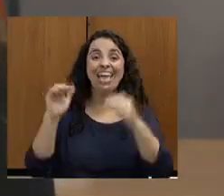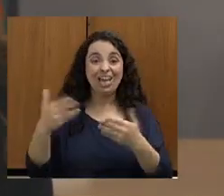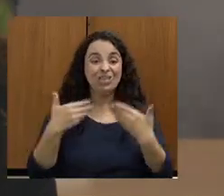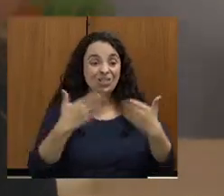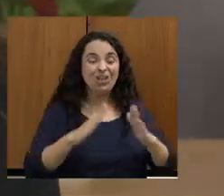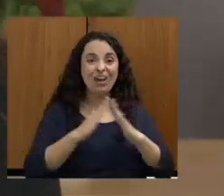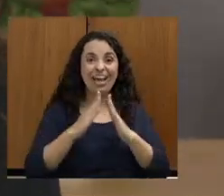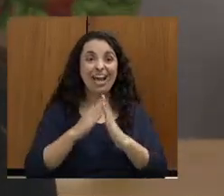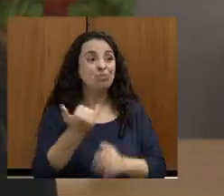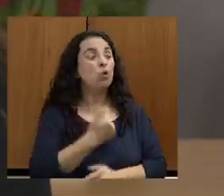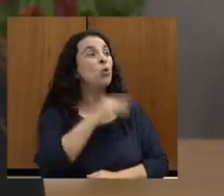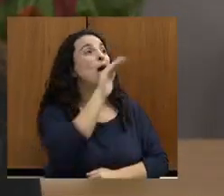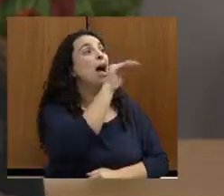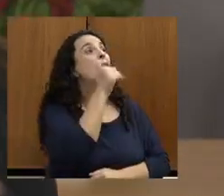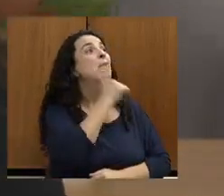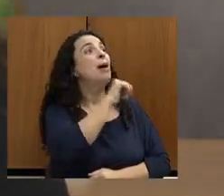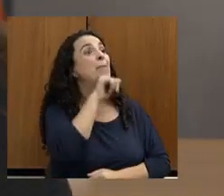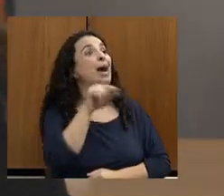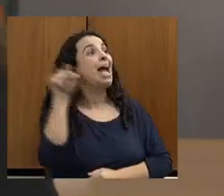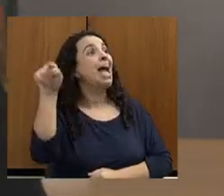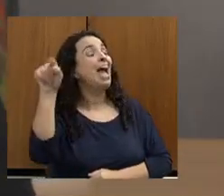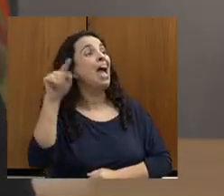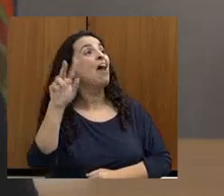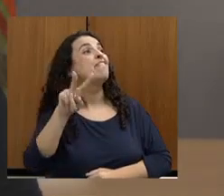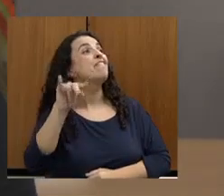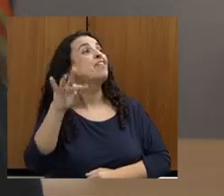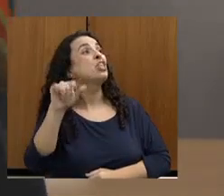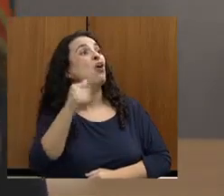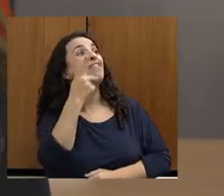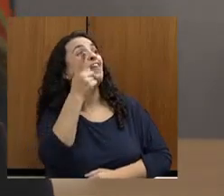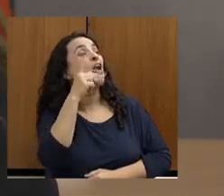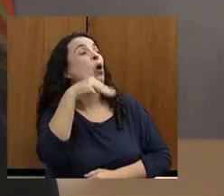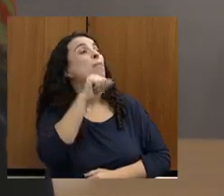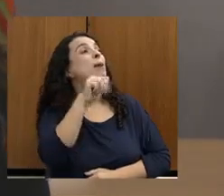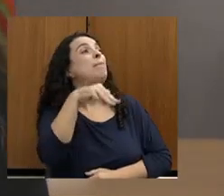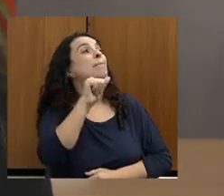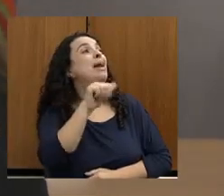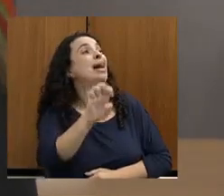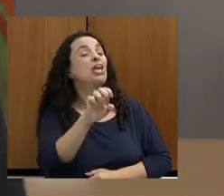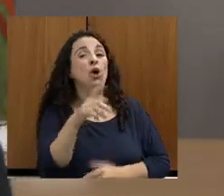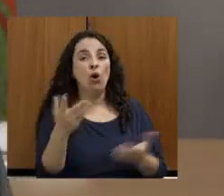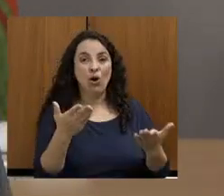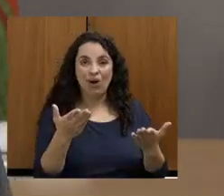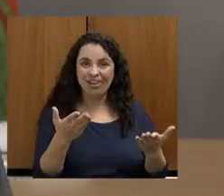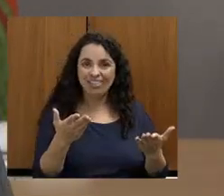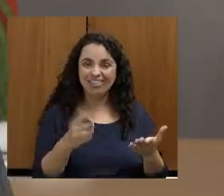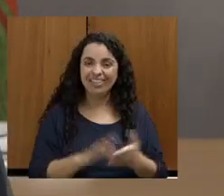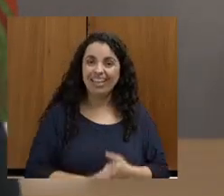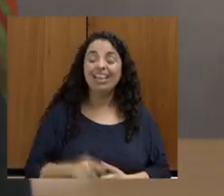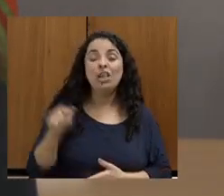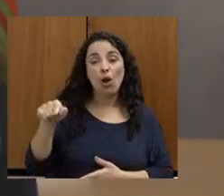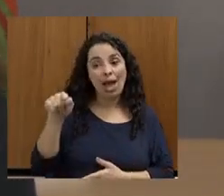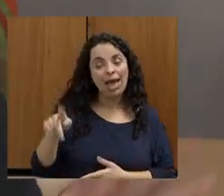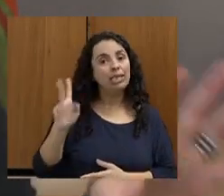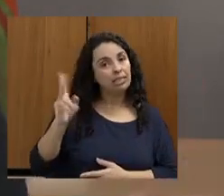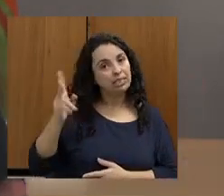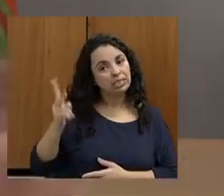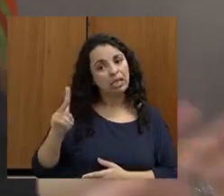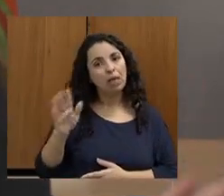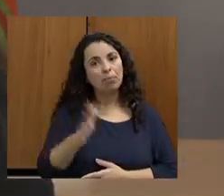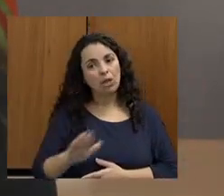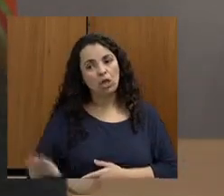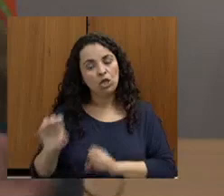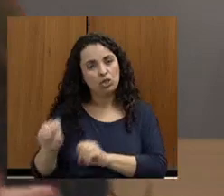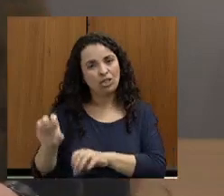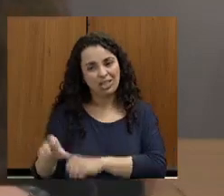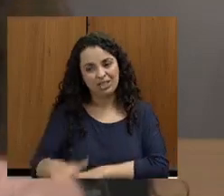tão lindas que eles estão aprendendo. Isso, para mim, hoje é mais importante. Então, a educação infantil dela vai ficar na creche. Eu não quero o Santo